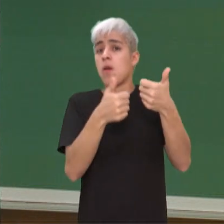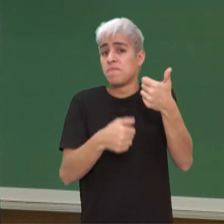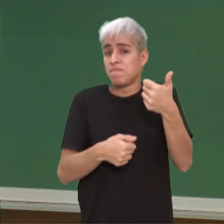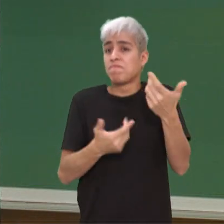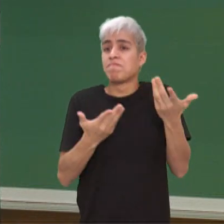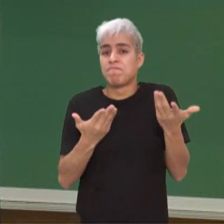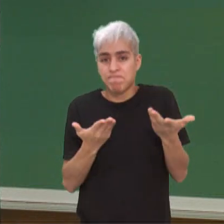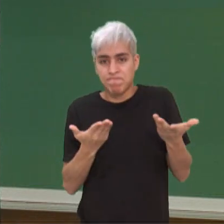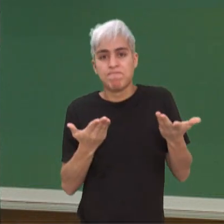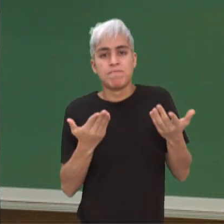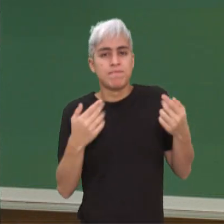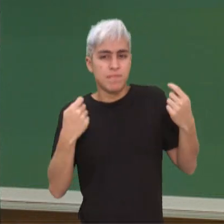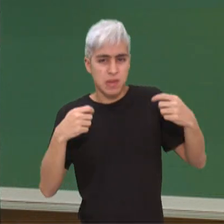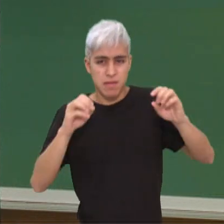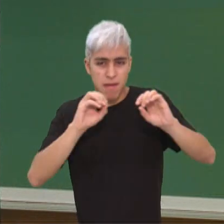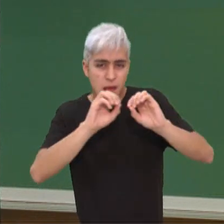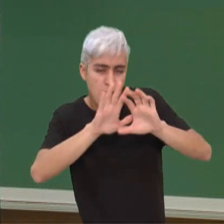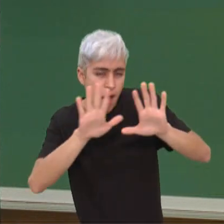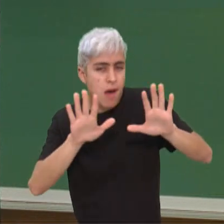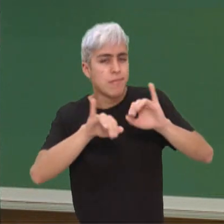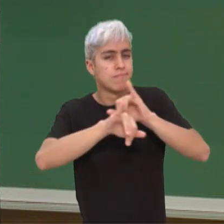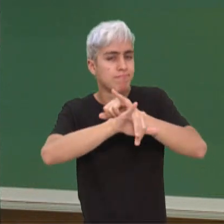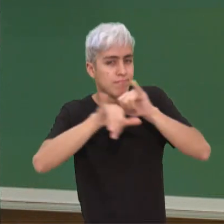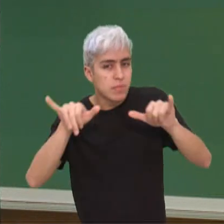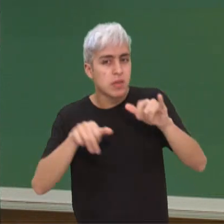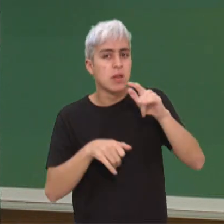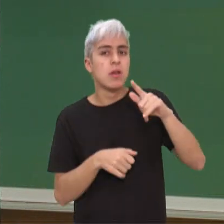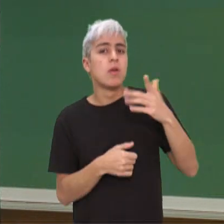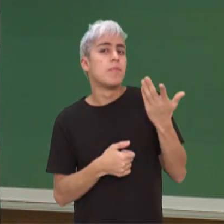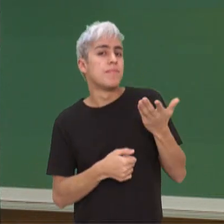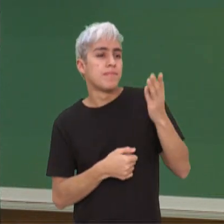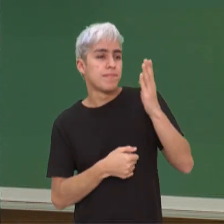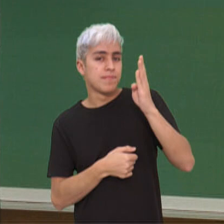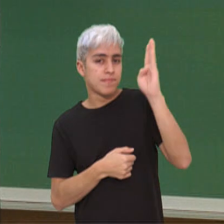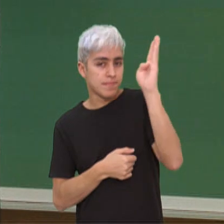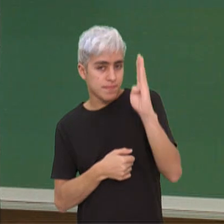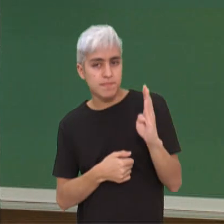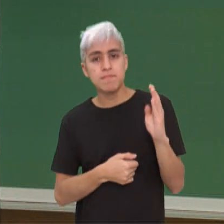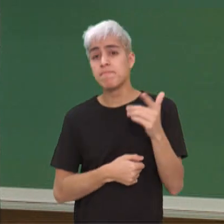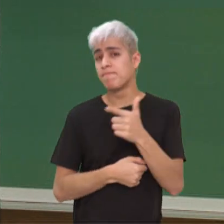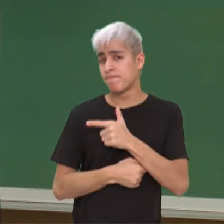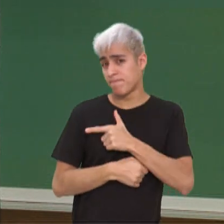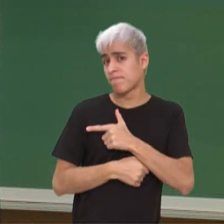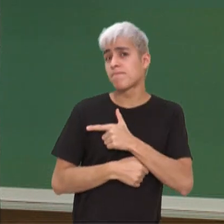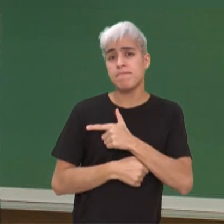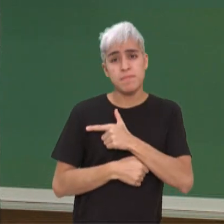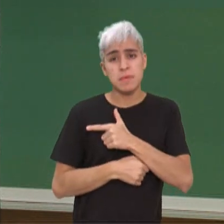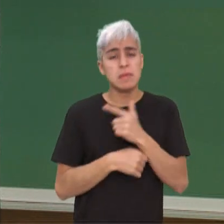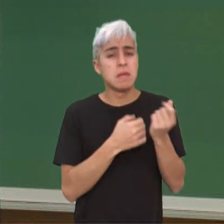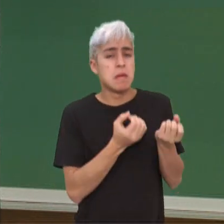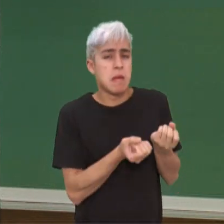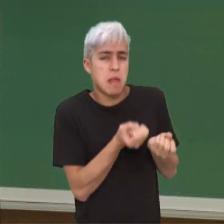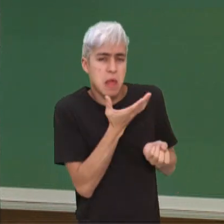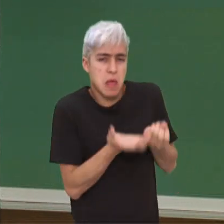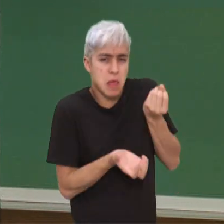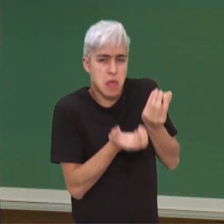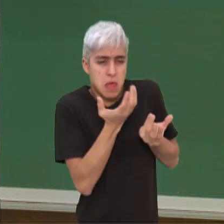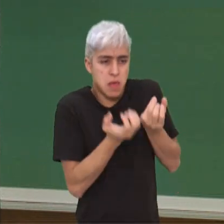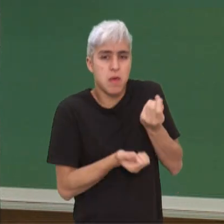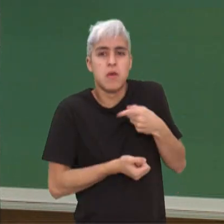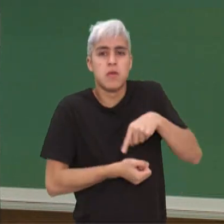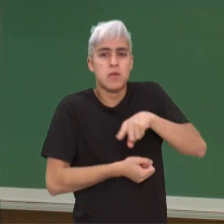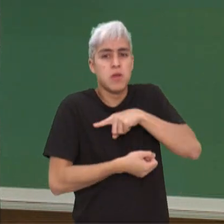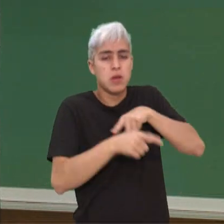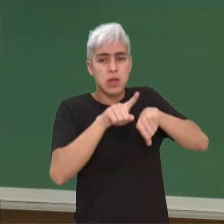deve-se salientar que nós temos aí uma fonte bastante significativa dos